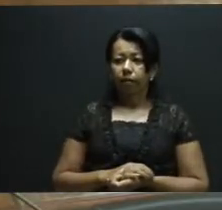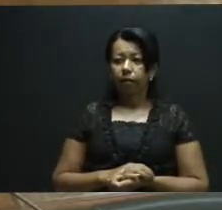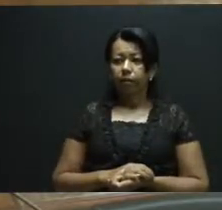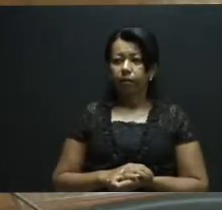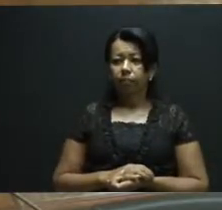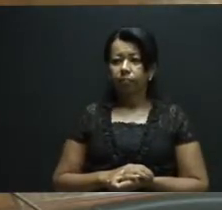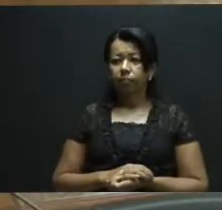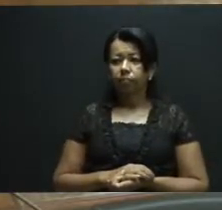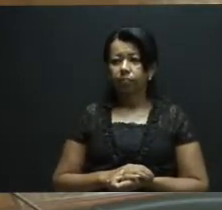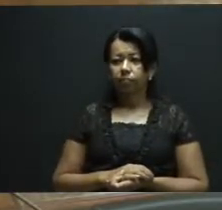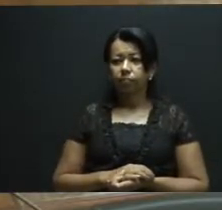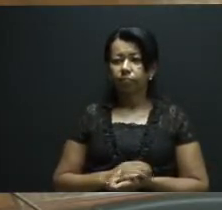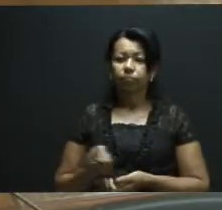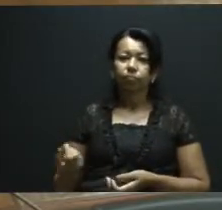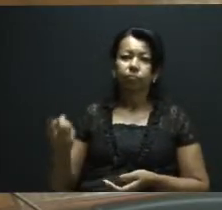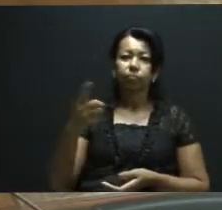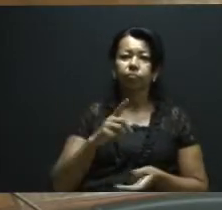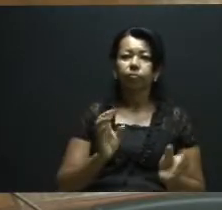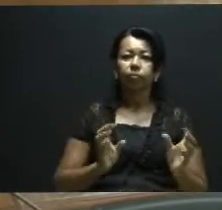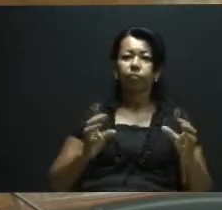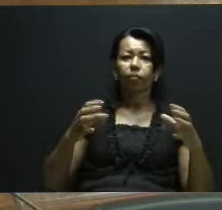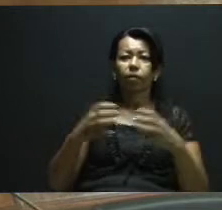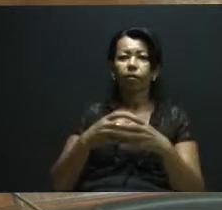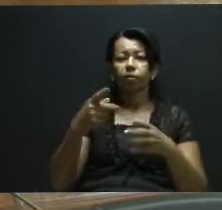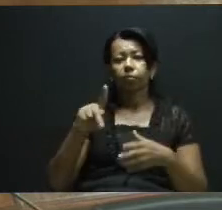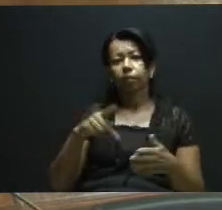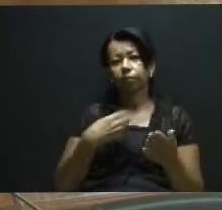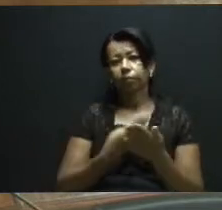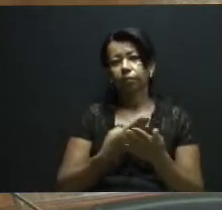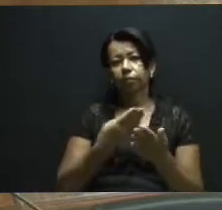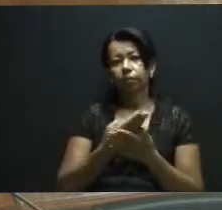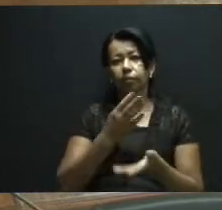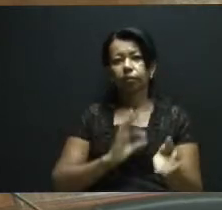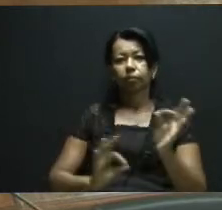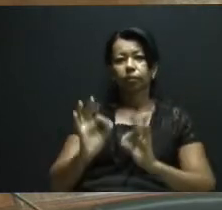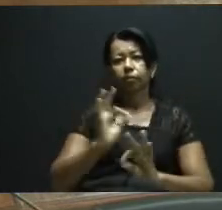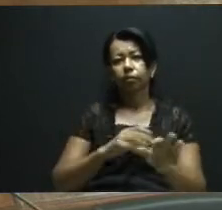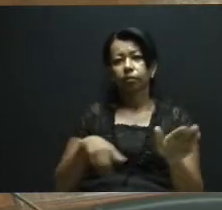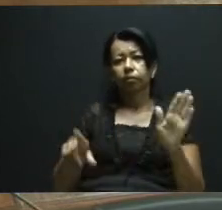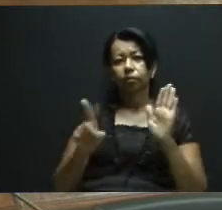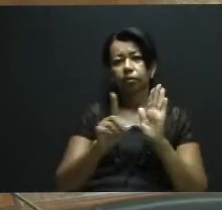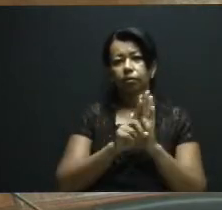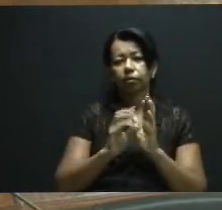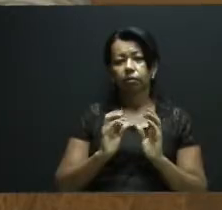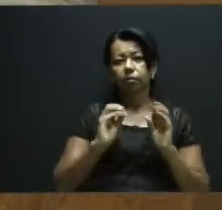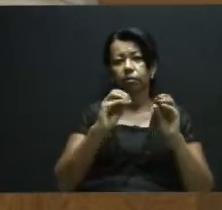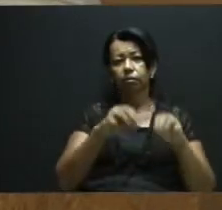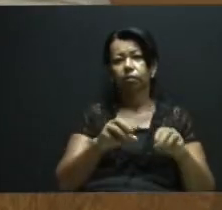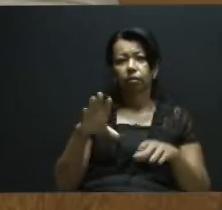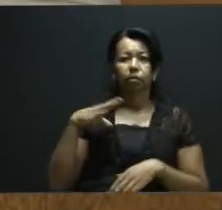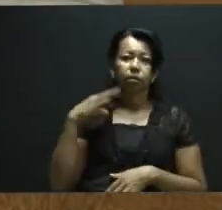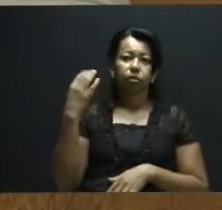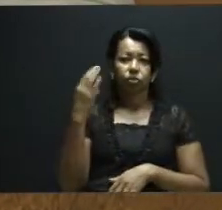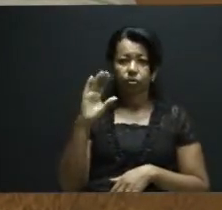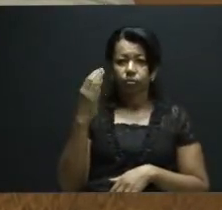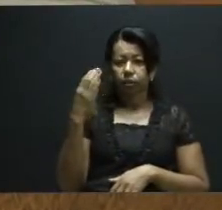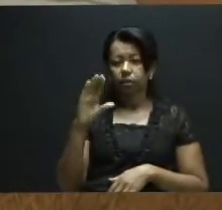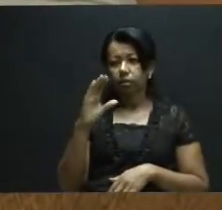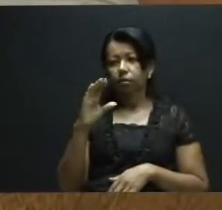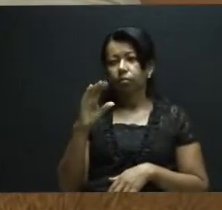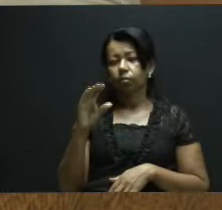chega a essas comissões para análise projeto de lei que institui no município de cubatão